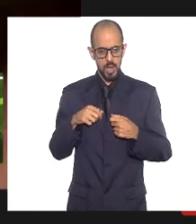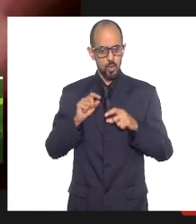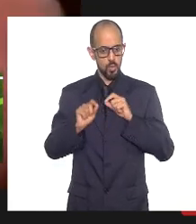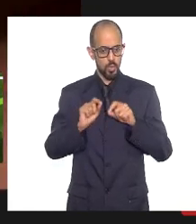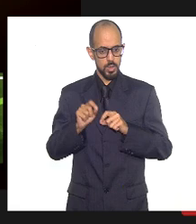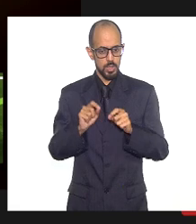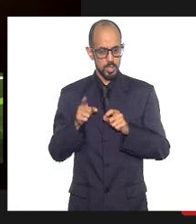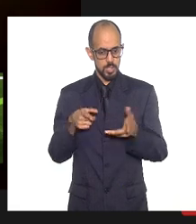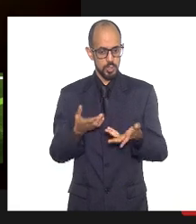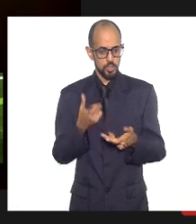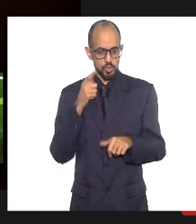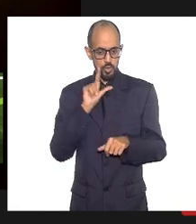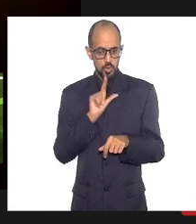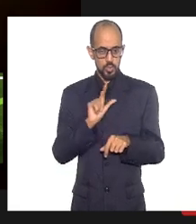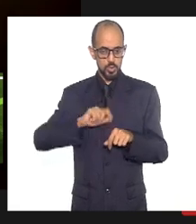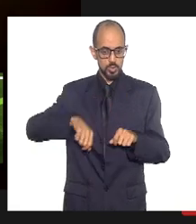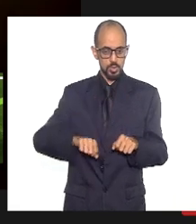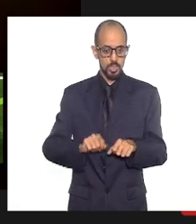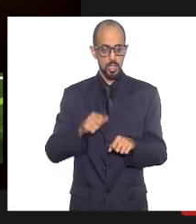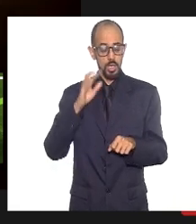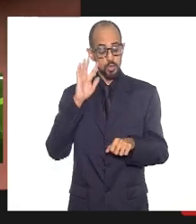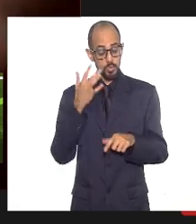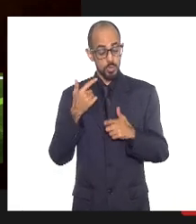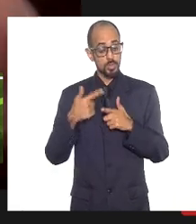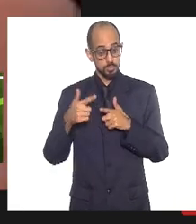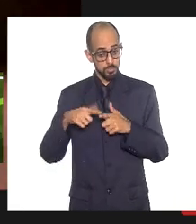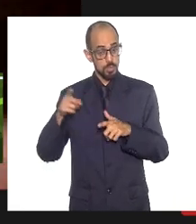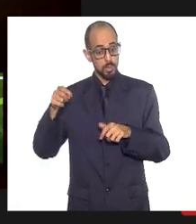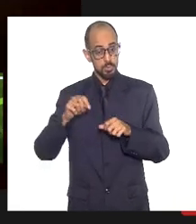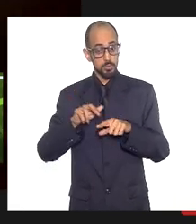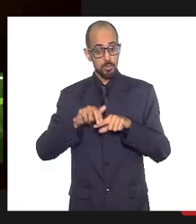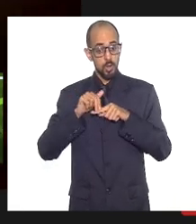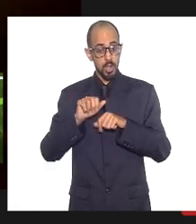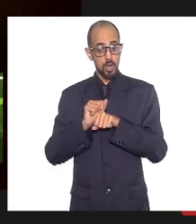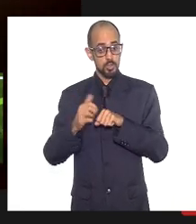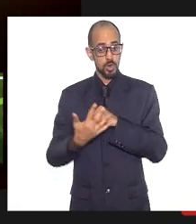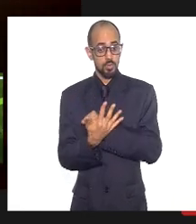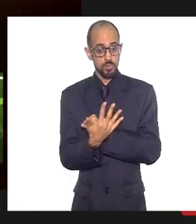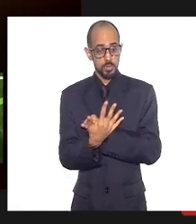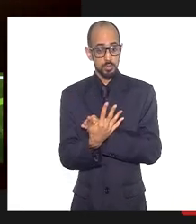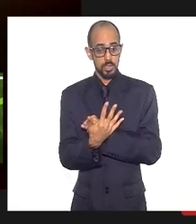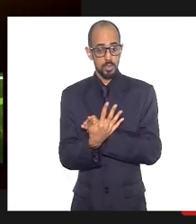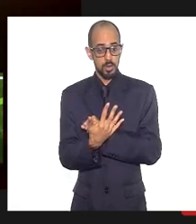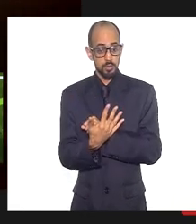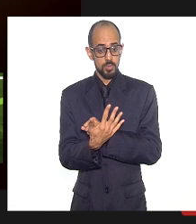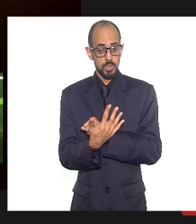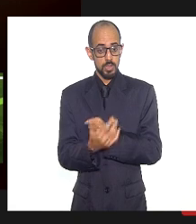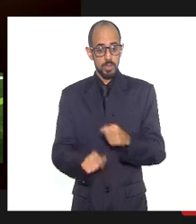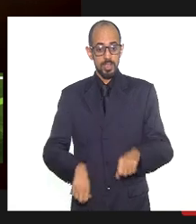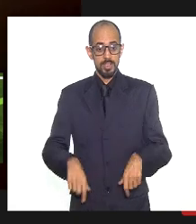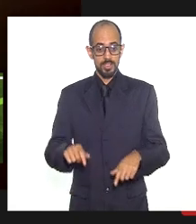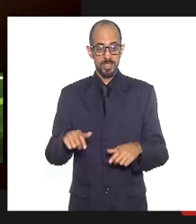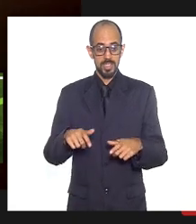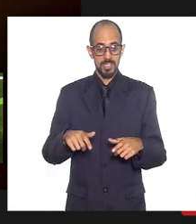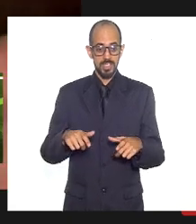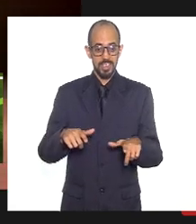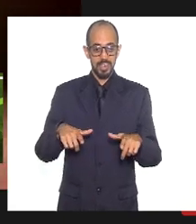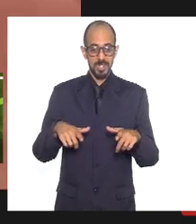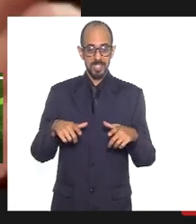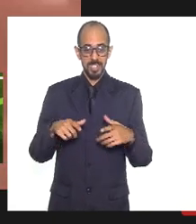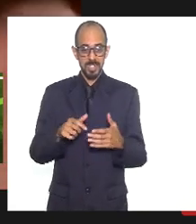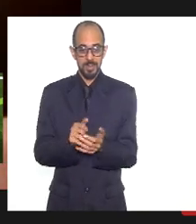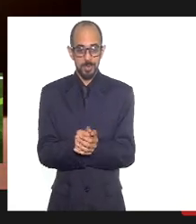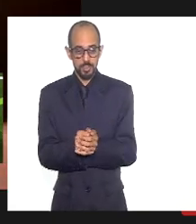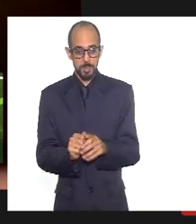castigado que é a Covid-19, onde as pessoas perderam muitos entes, e